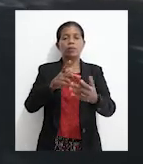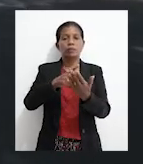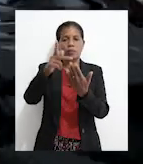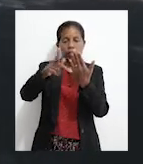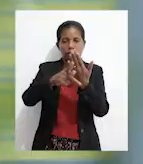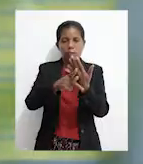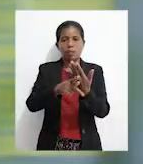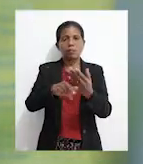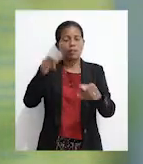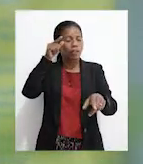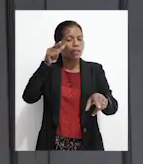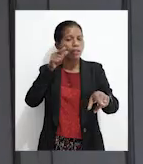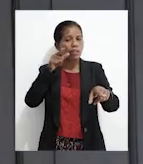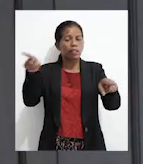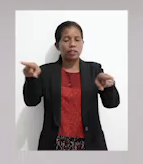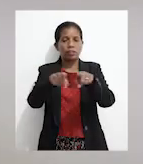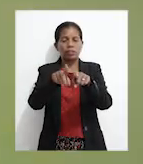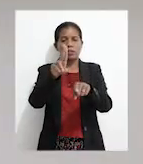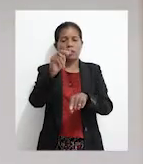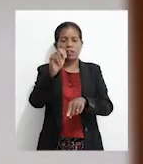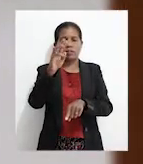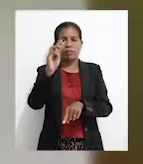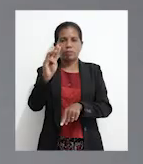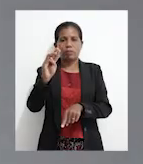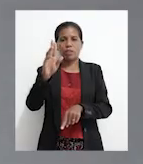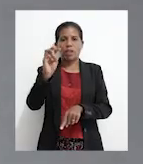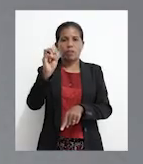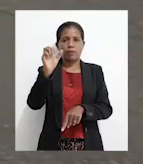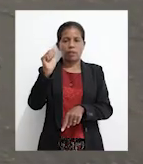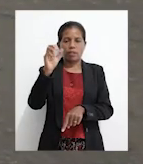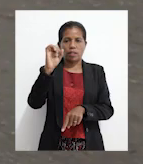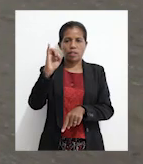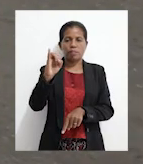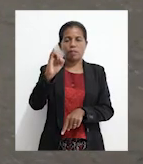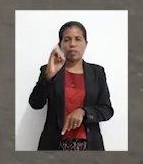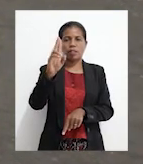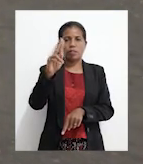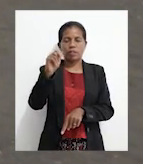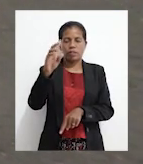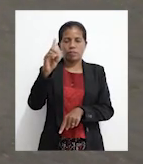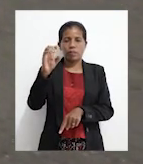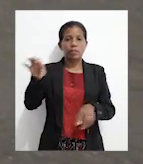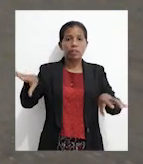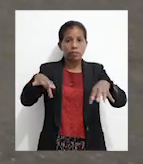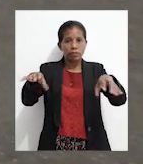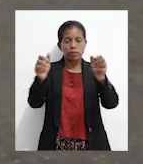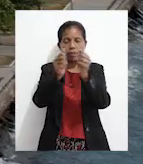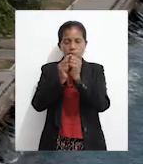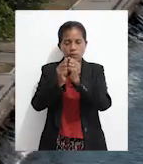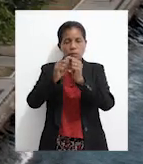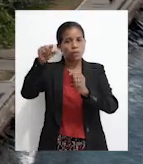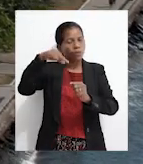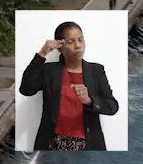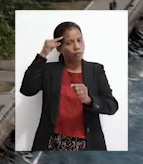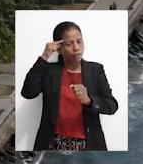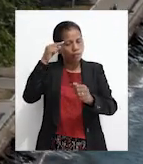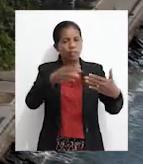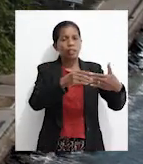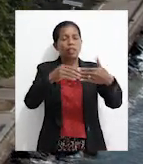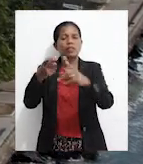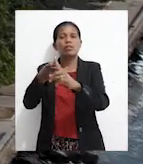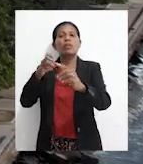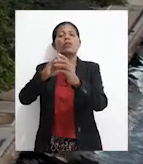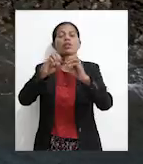amutuk ba igualidade, UN Women, IOM, UNDP, no UNFPA kolabora ho governo lidera husi CI, no organizasaun